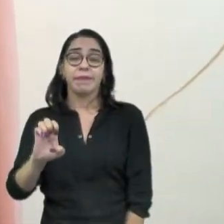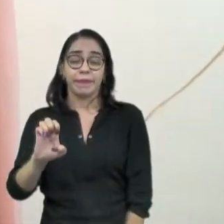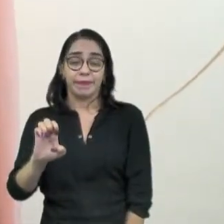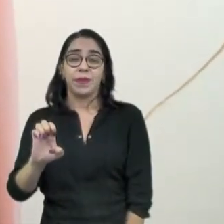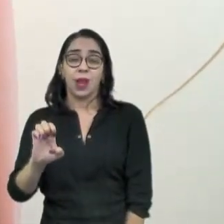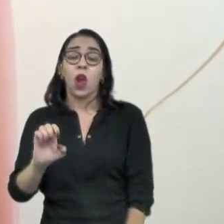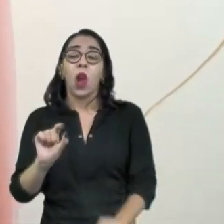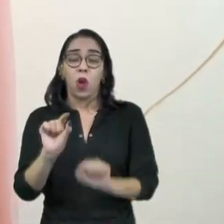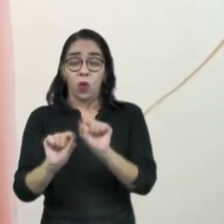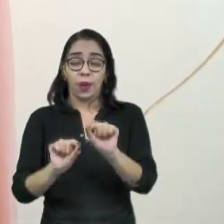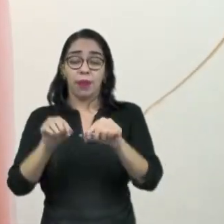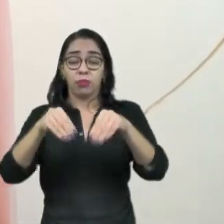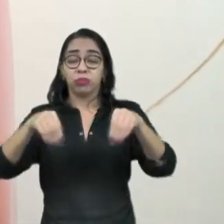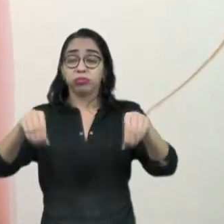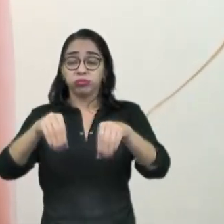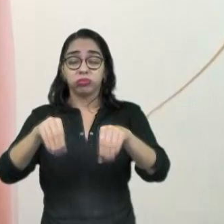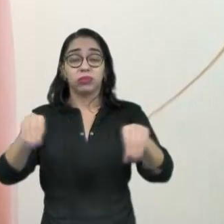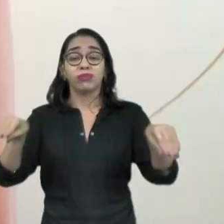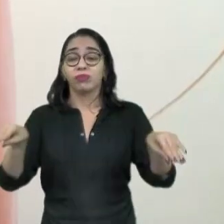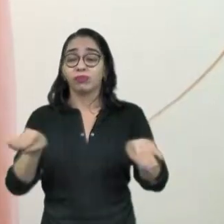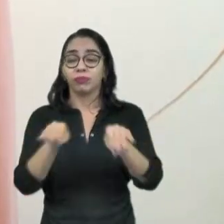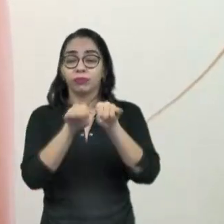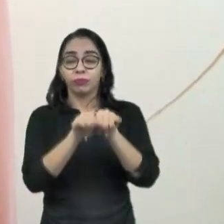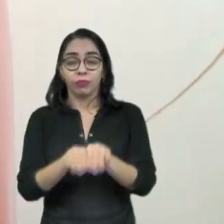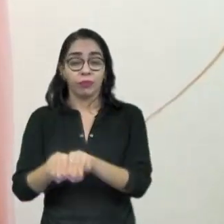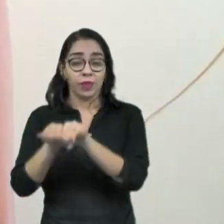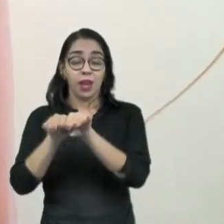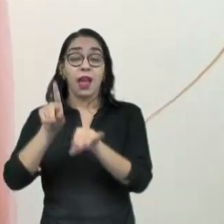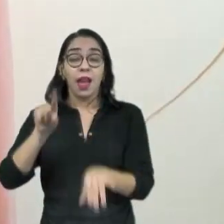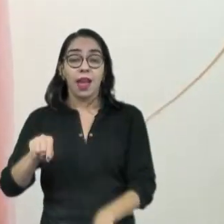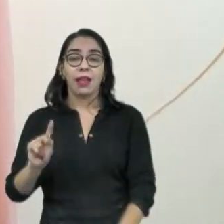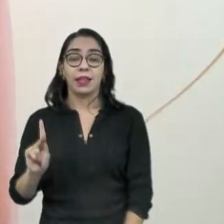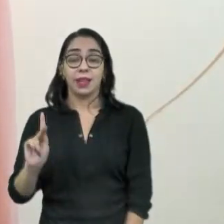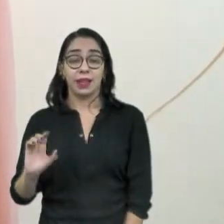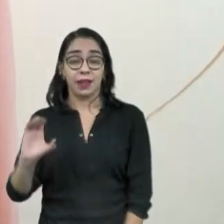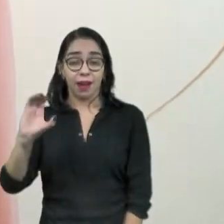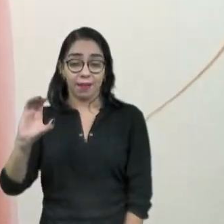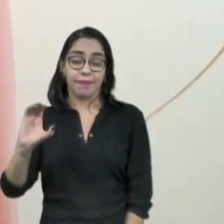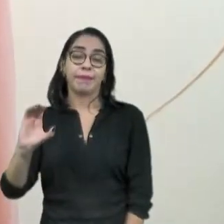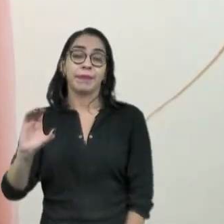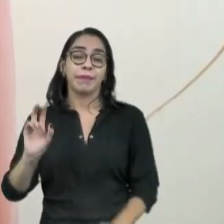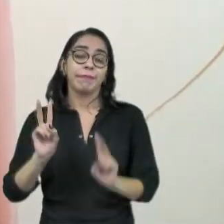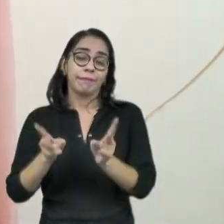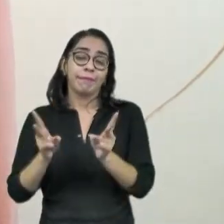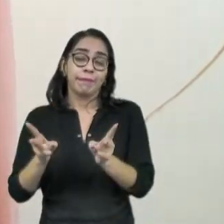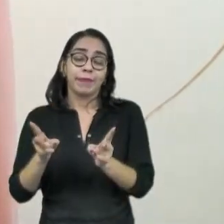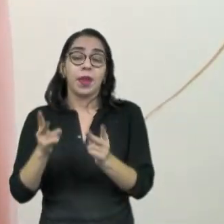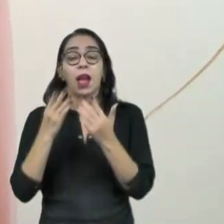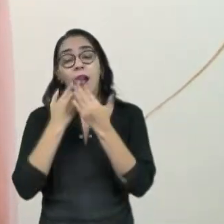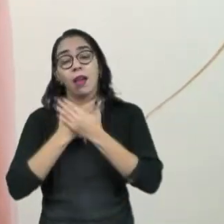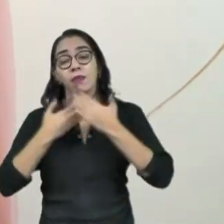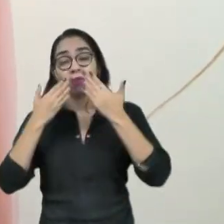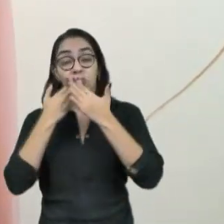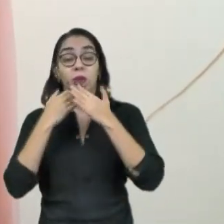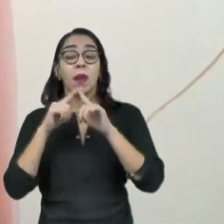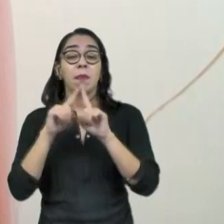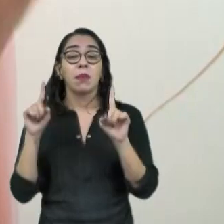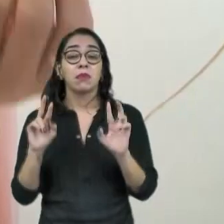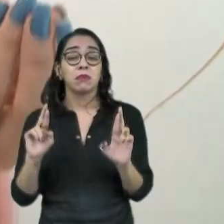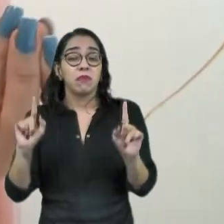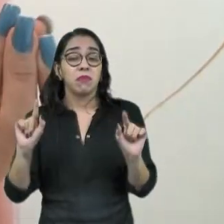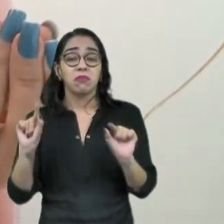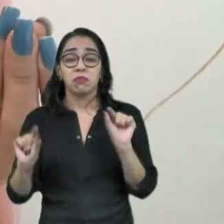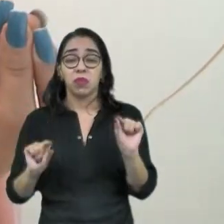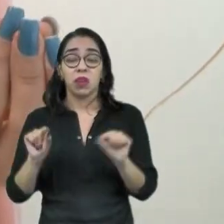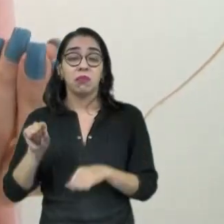demer 1 g de cristal tem quatro calorias ou seja tem a mesma quantidade de glicose Qual que é a diferença um vai ter um